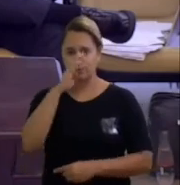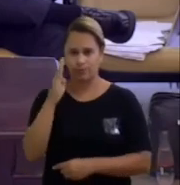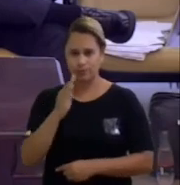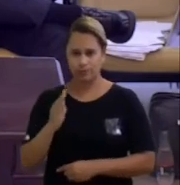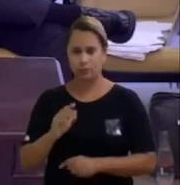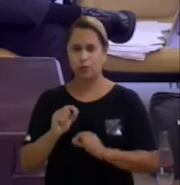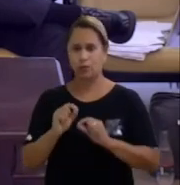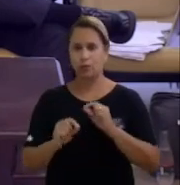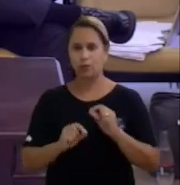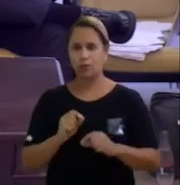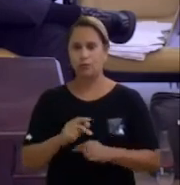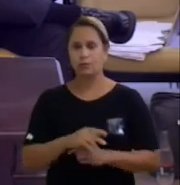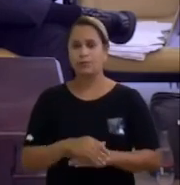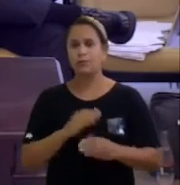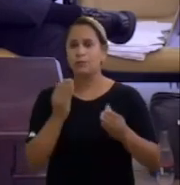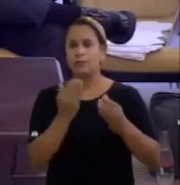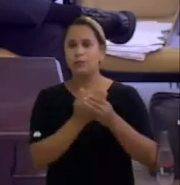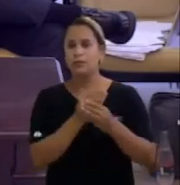Processo